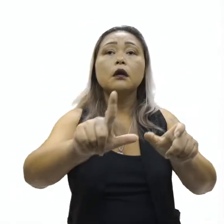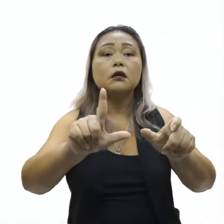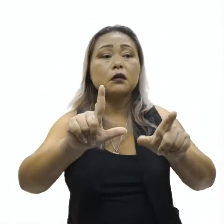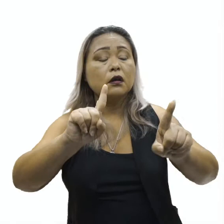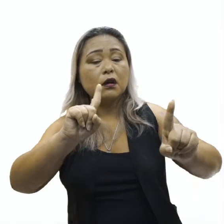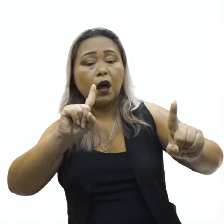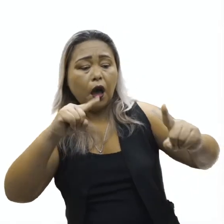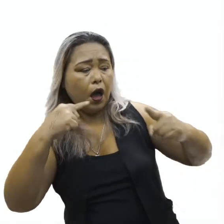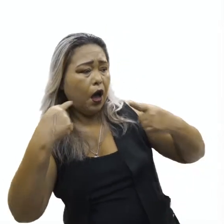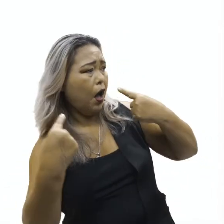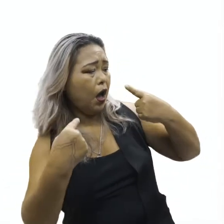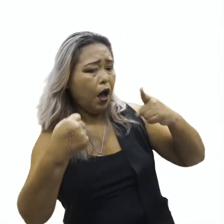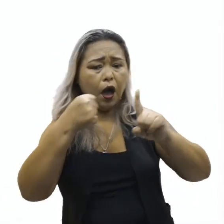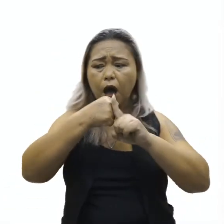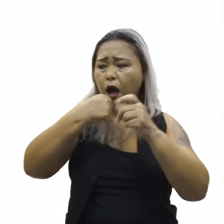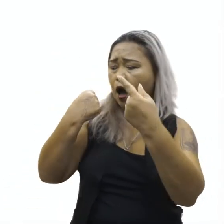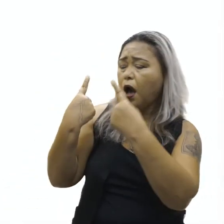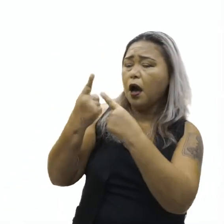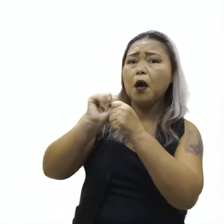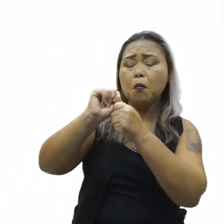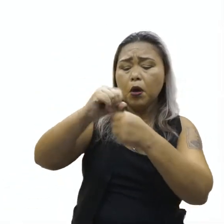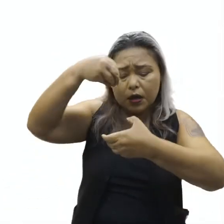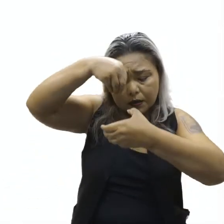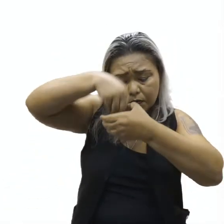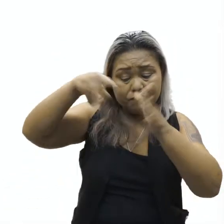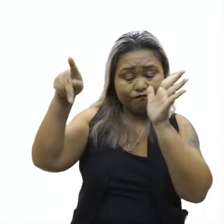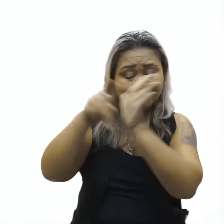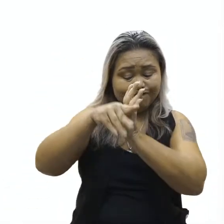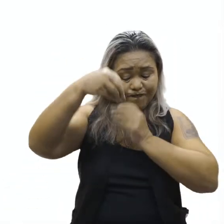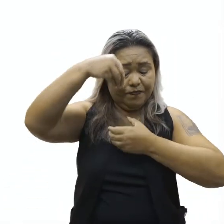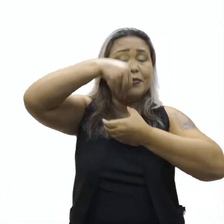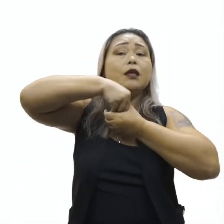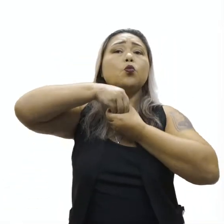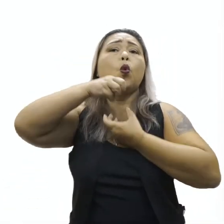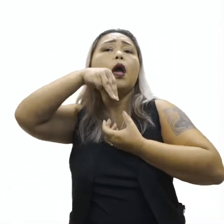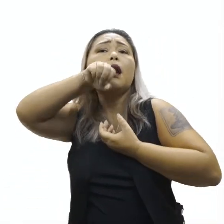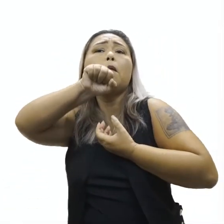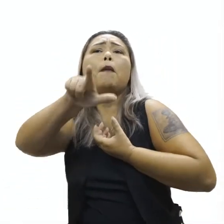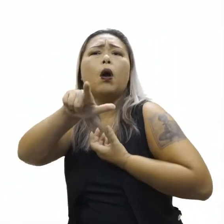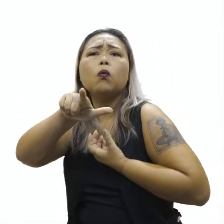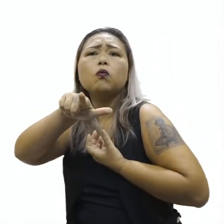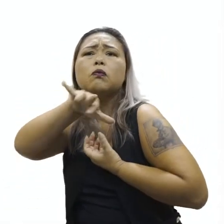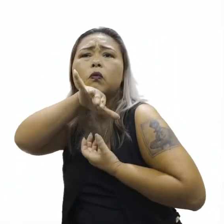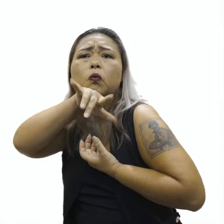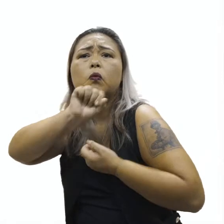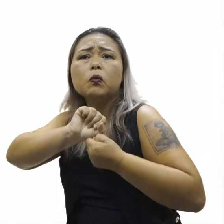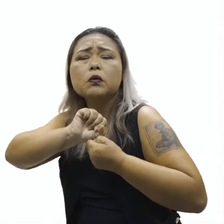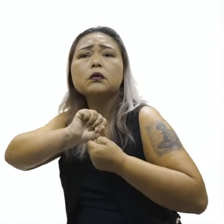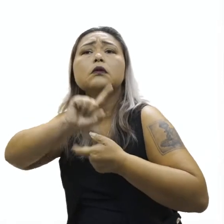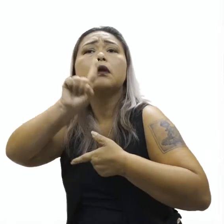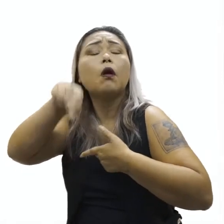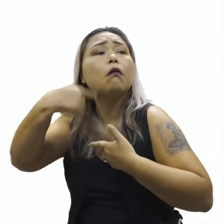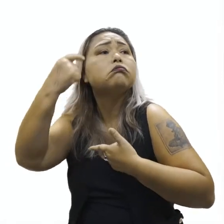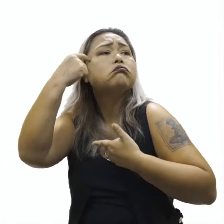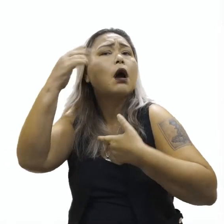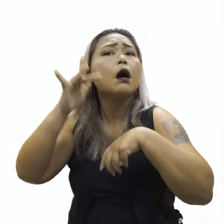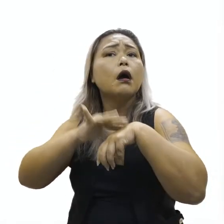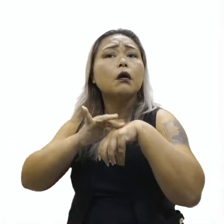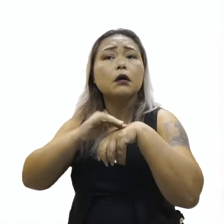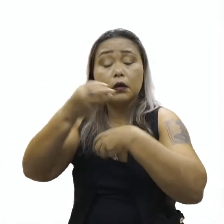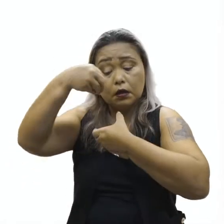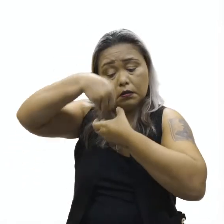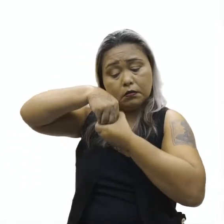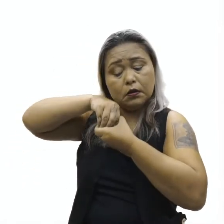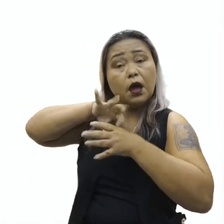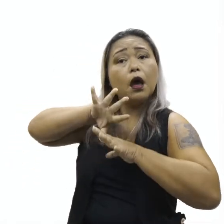entre si porque o seu estado de natureza era mau, né? Isto é, ele vem essa ideia do estado de natureza é